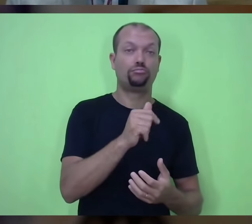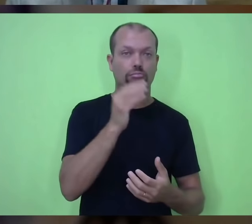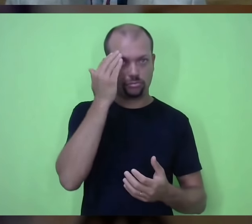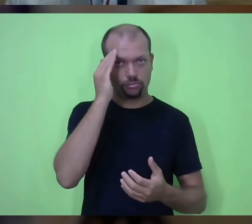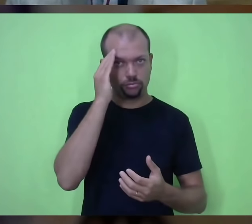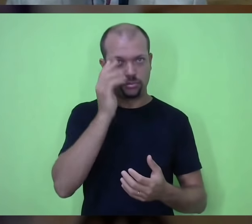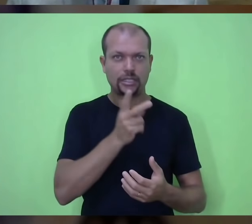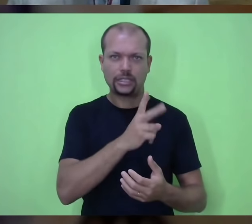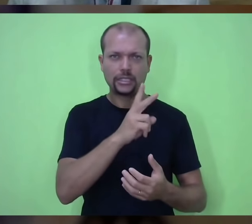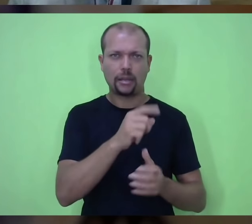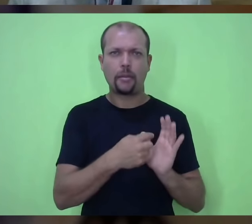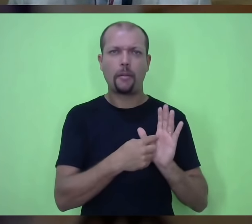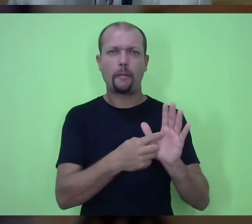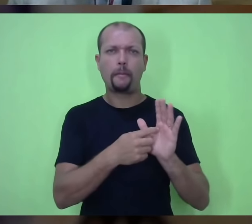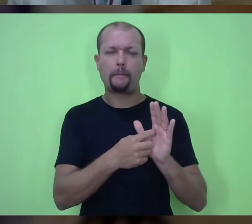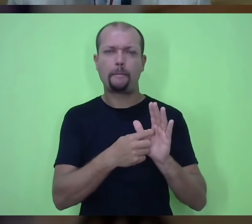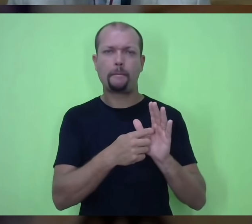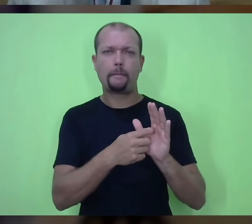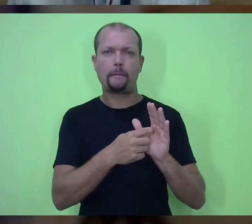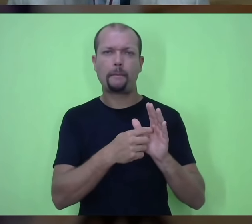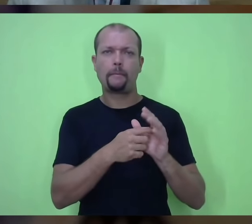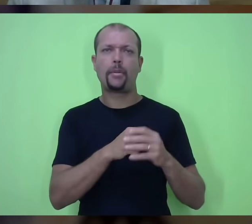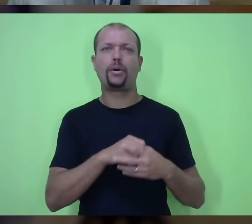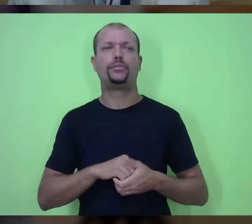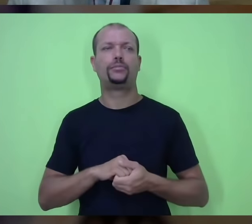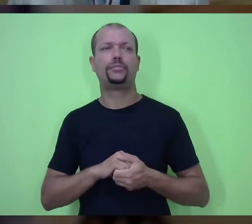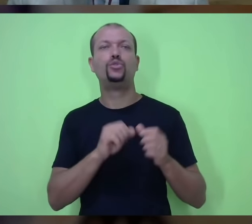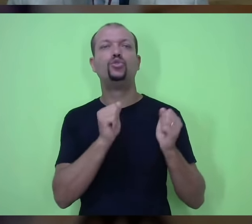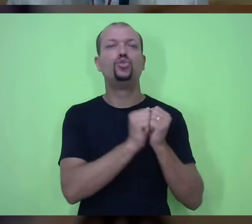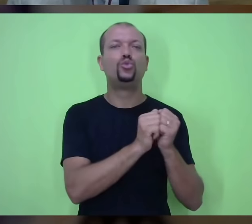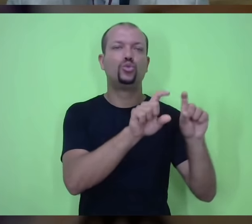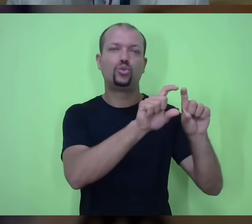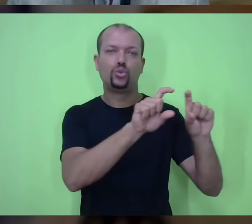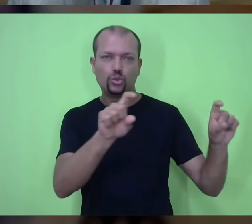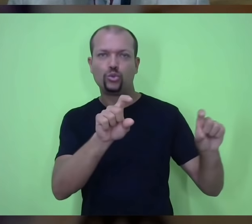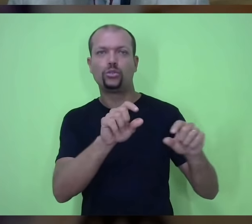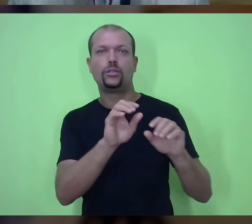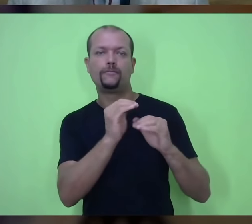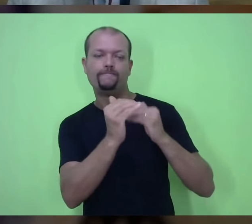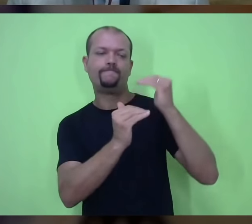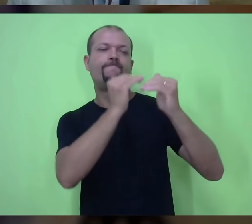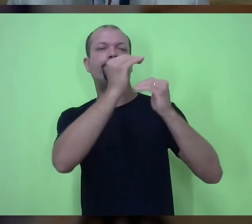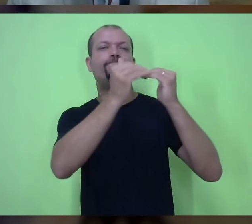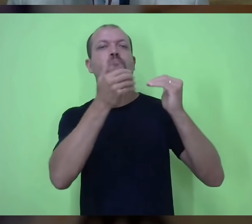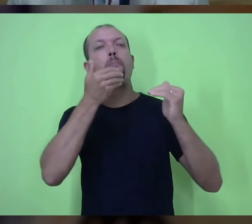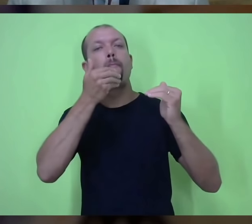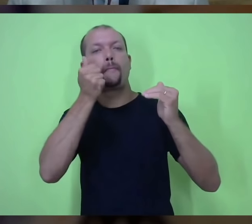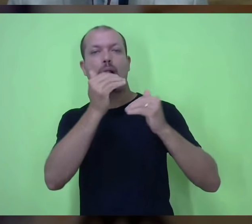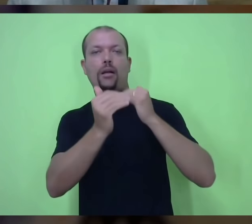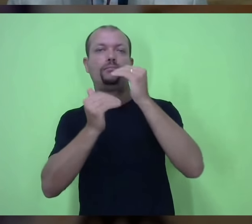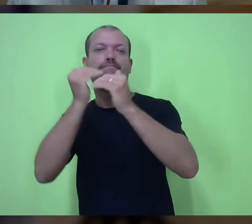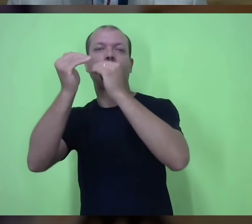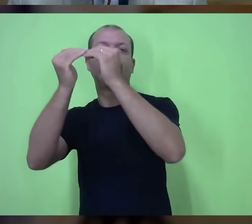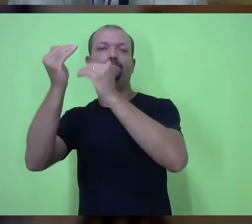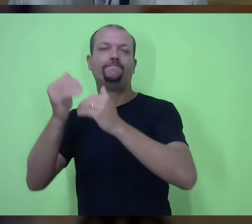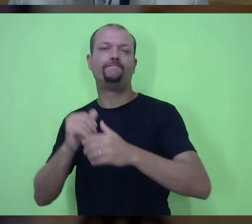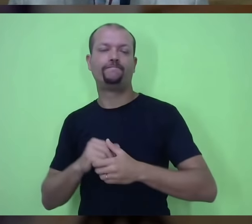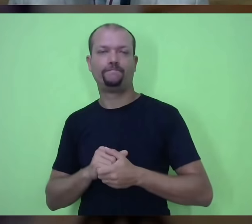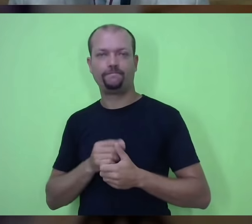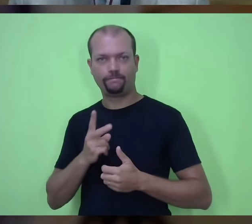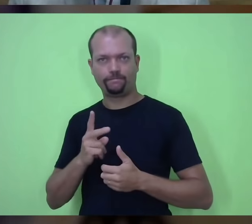ela aparece sempre nesse campo semântico, assim, junto a essas expressões aperfeiçoar ou ter sido